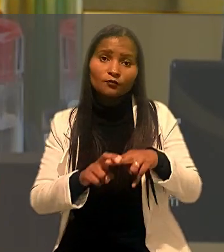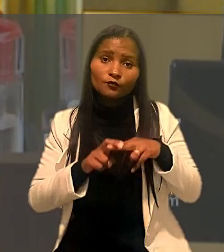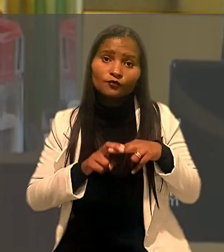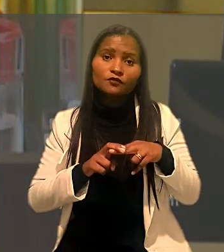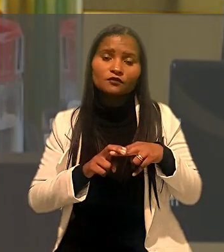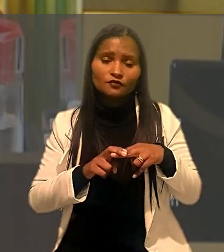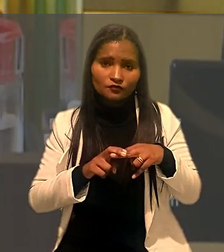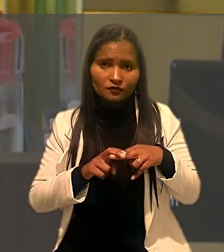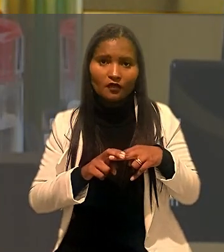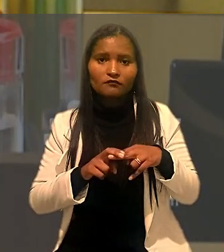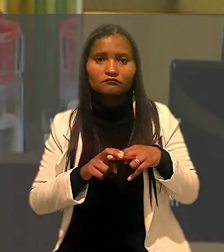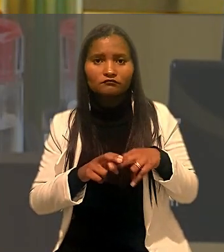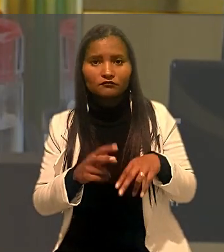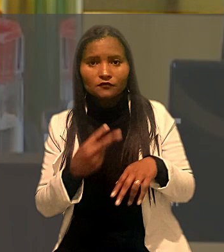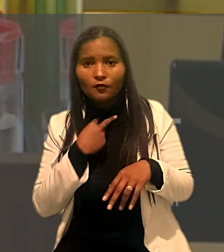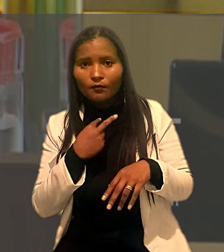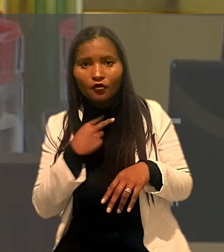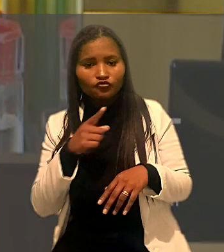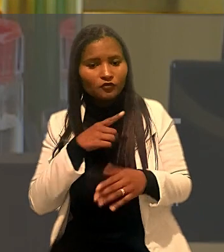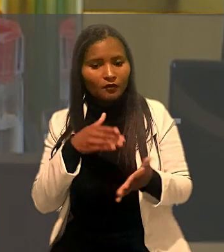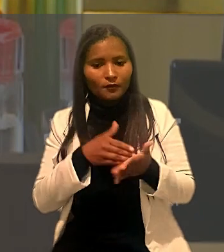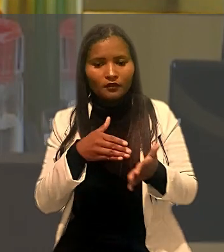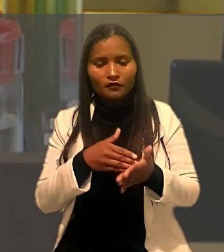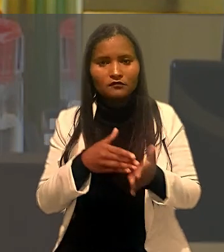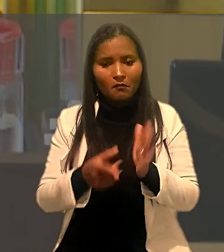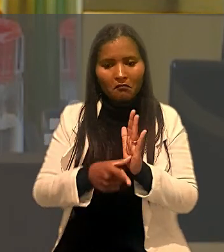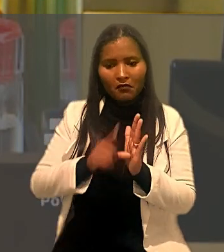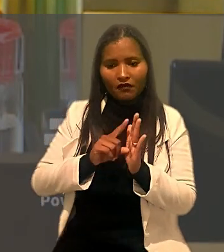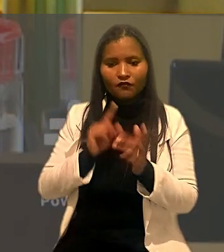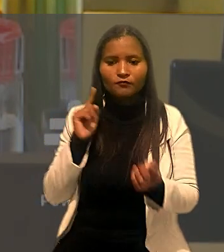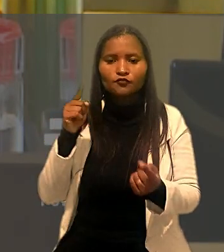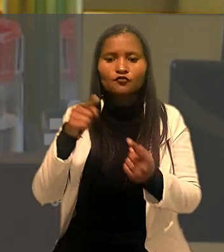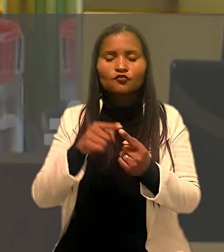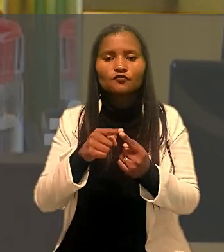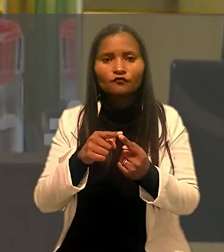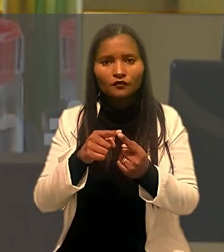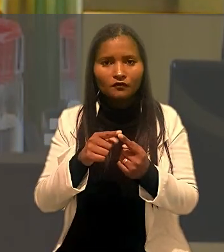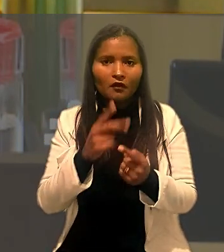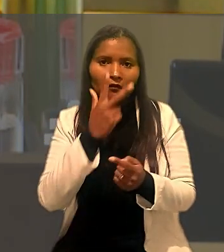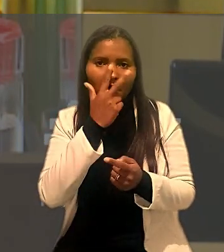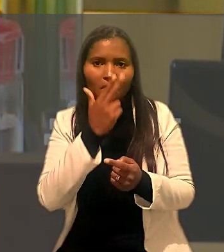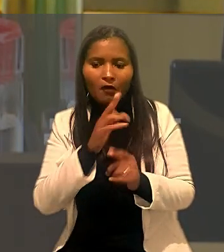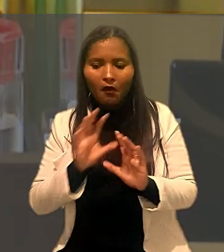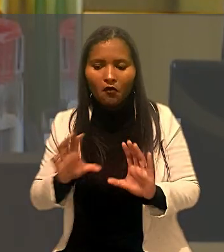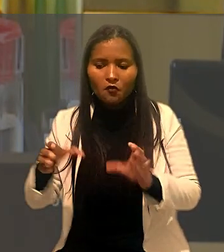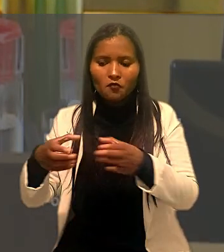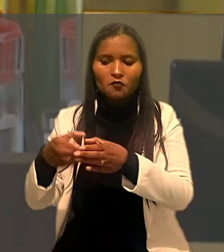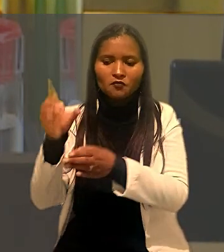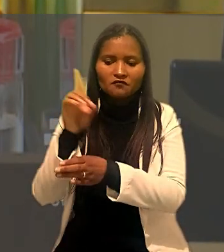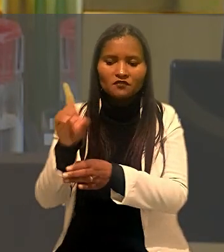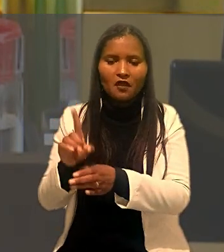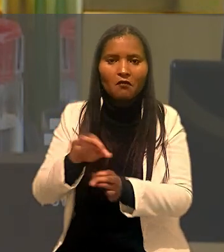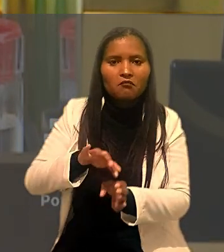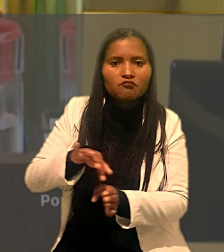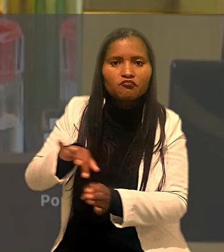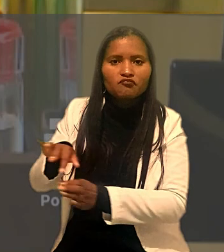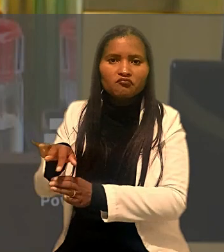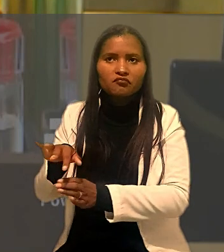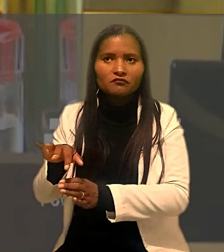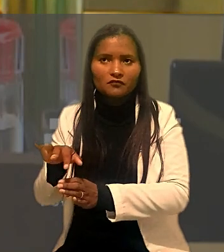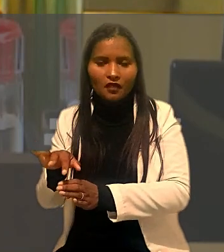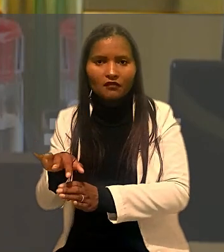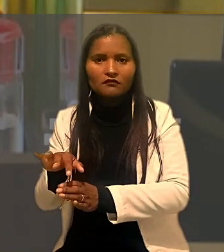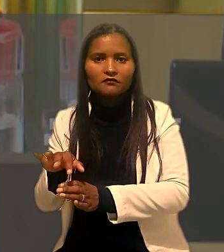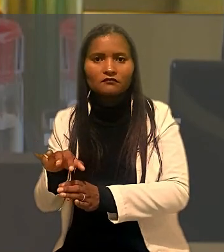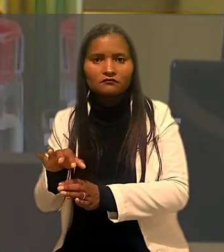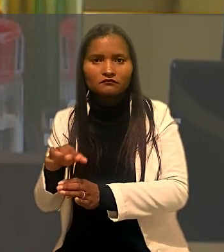razão, segundo disse o Supremo, não pode haver limitação prévia e objetiva, como se fosse o contingente de pessoas com deficiência,